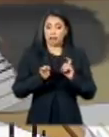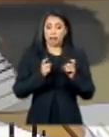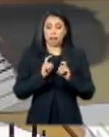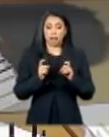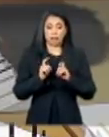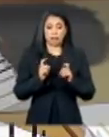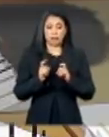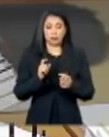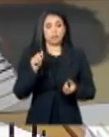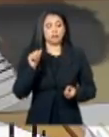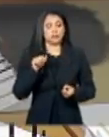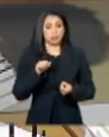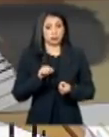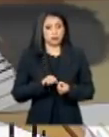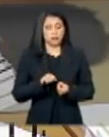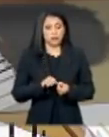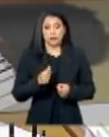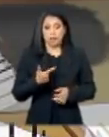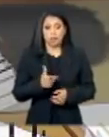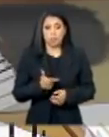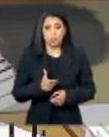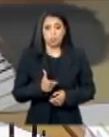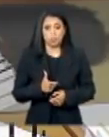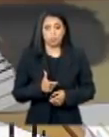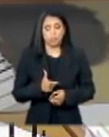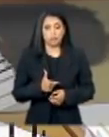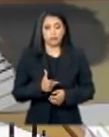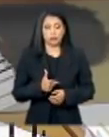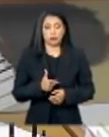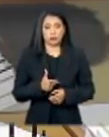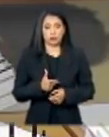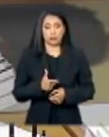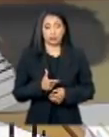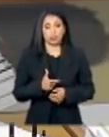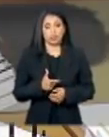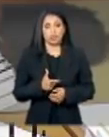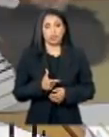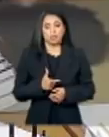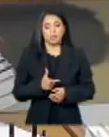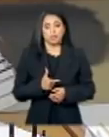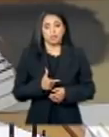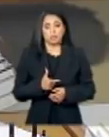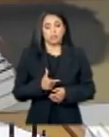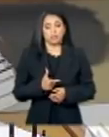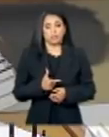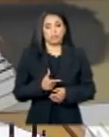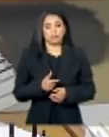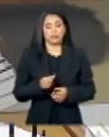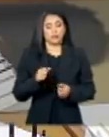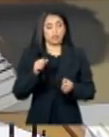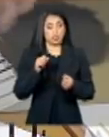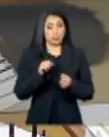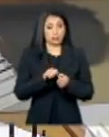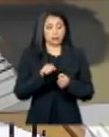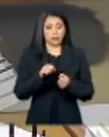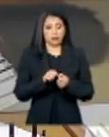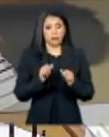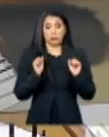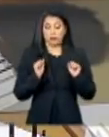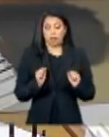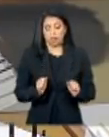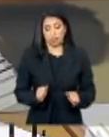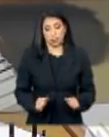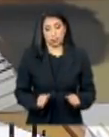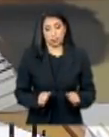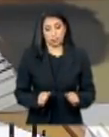procedeu sentence quer a ação exercitável a possibilidade